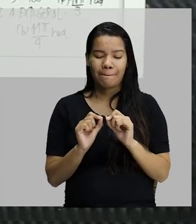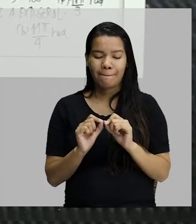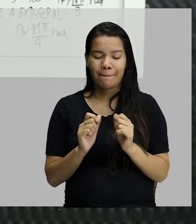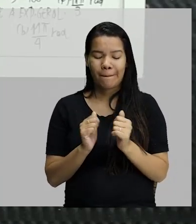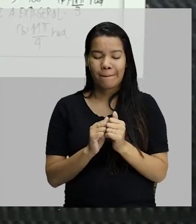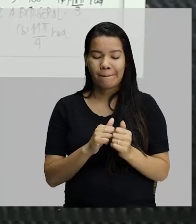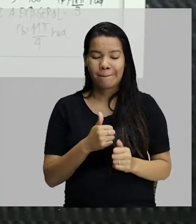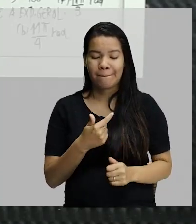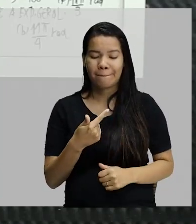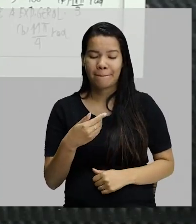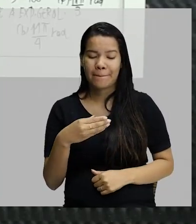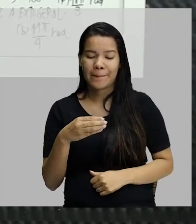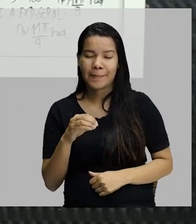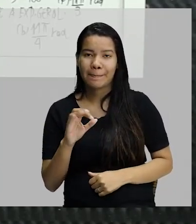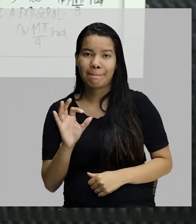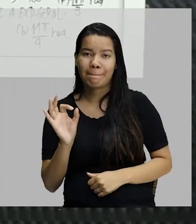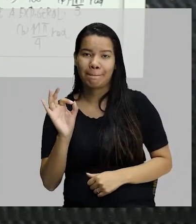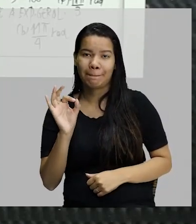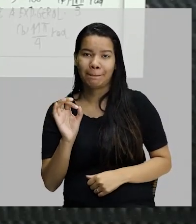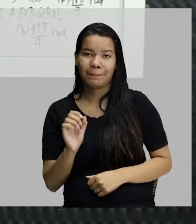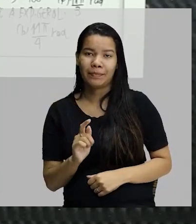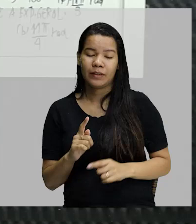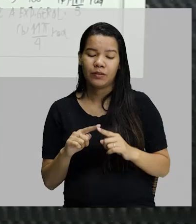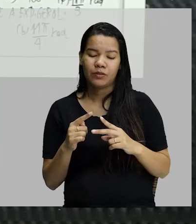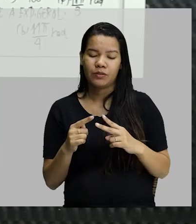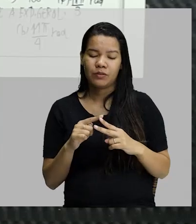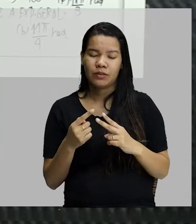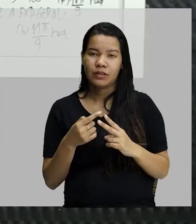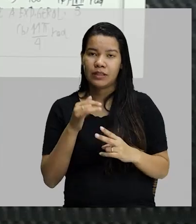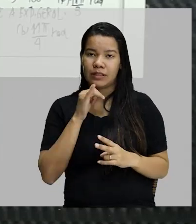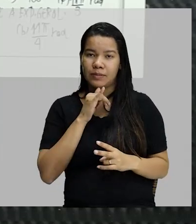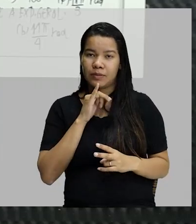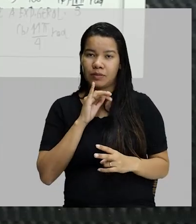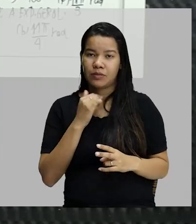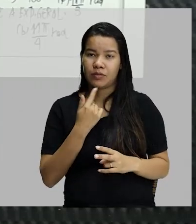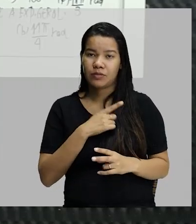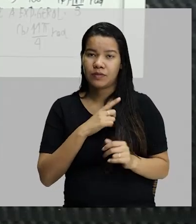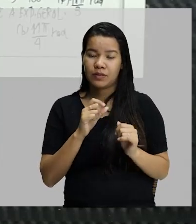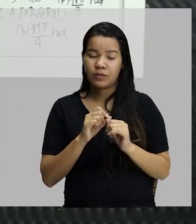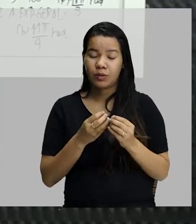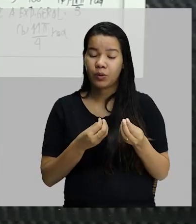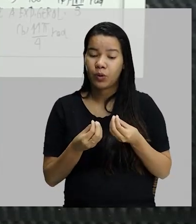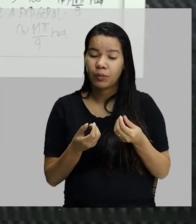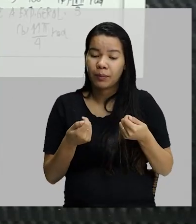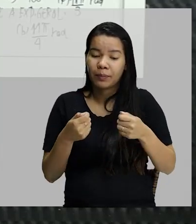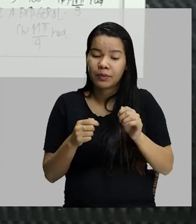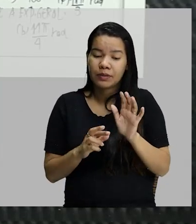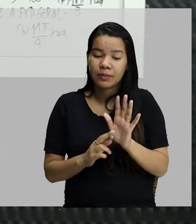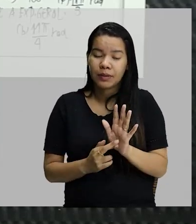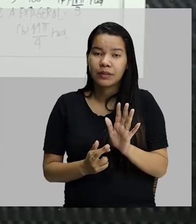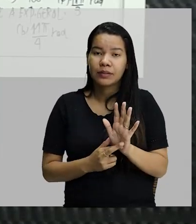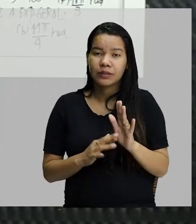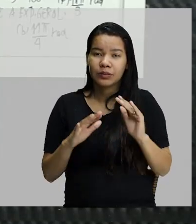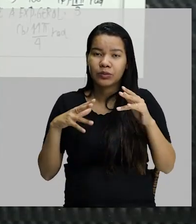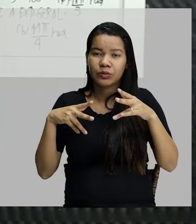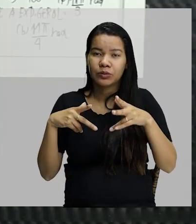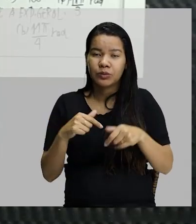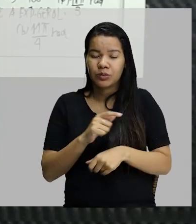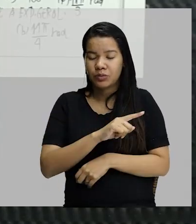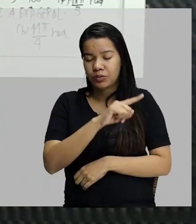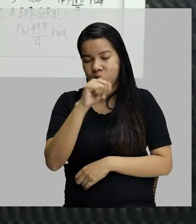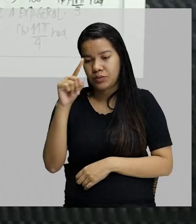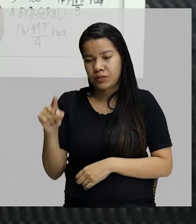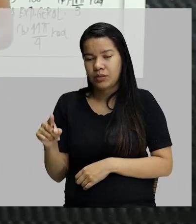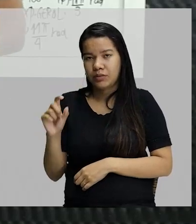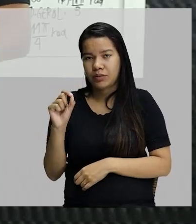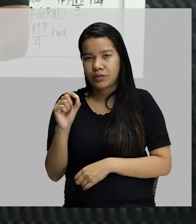120 graus, tá? Esses dois exemplos que nós fizemos, como é que eu posso representar todos os arcos